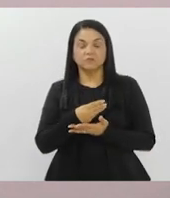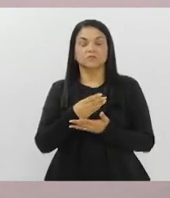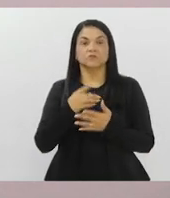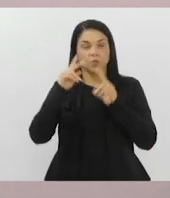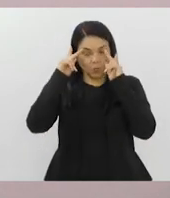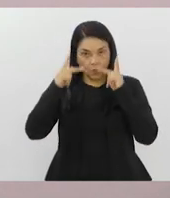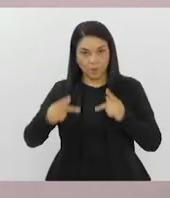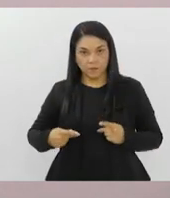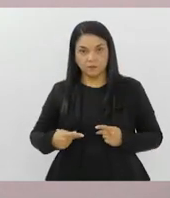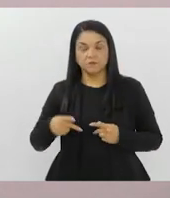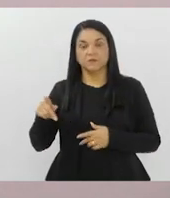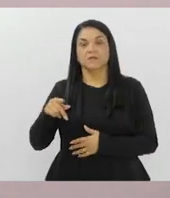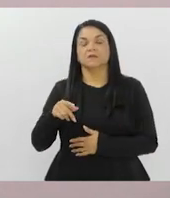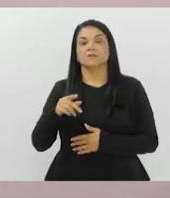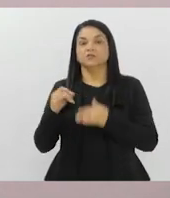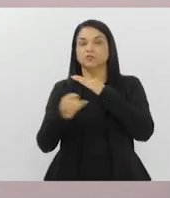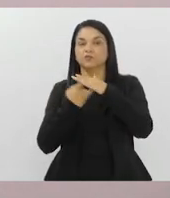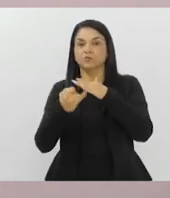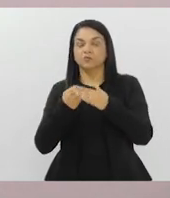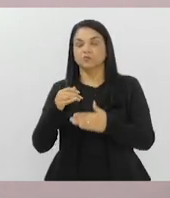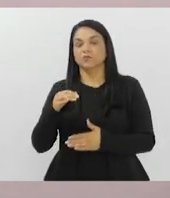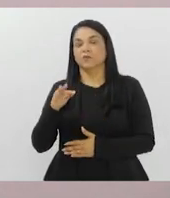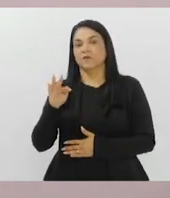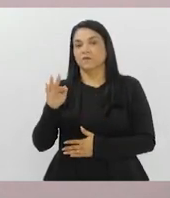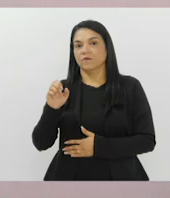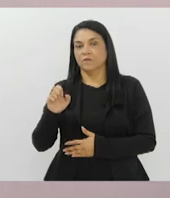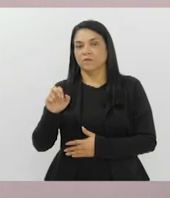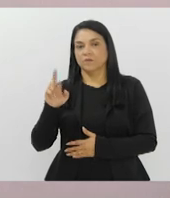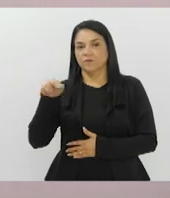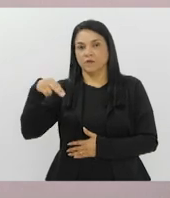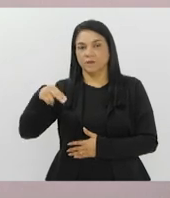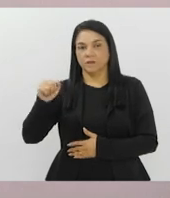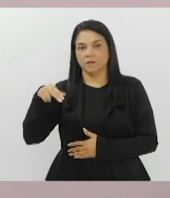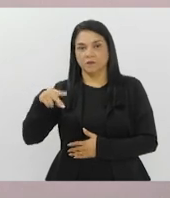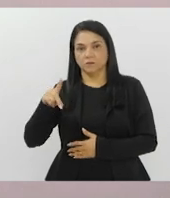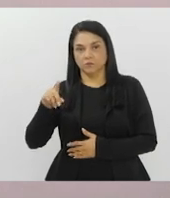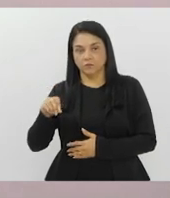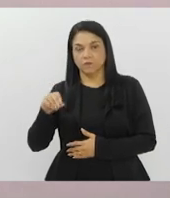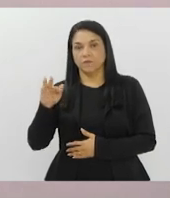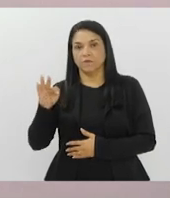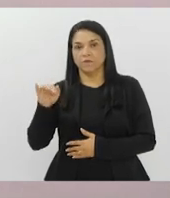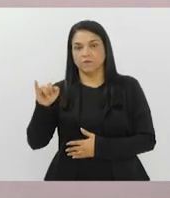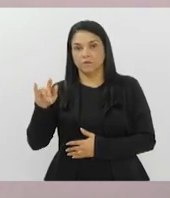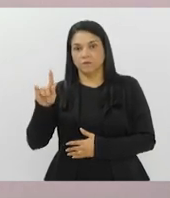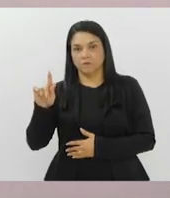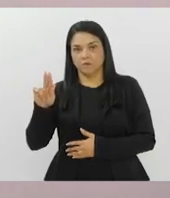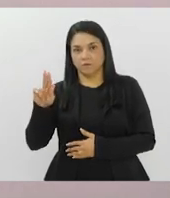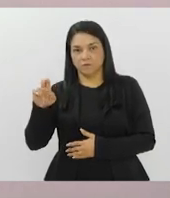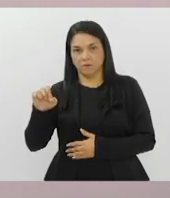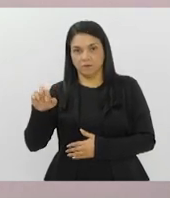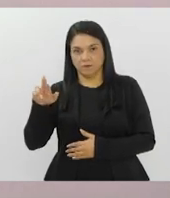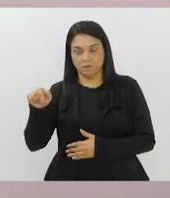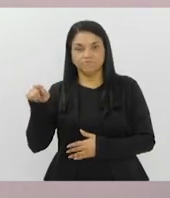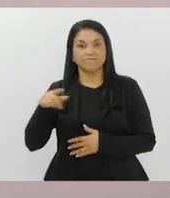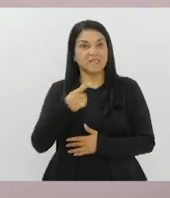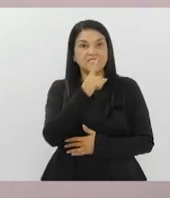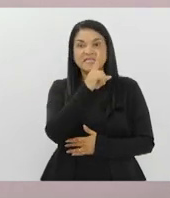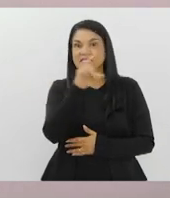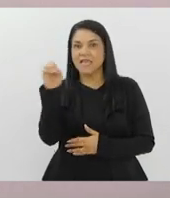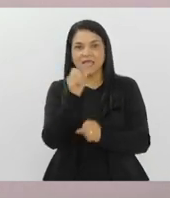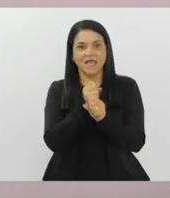Figueira, Fiocruz. Lembrar que o Instituto fez 100 anos e ali foi um momento